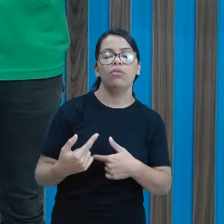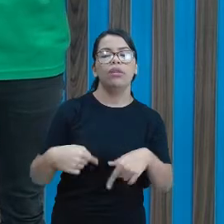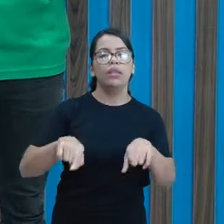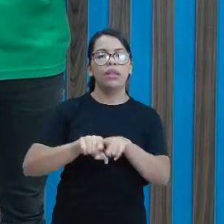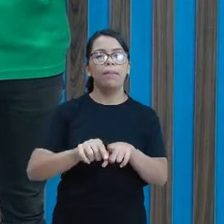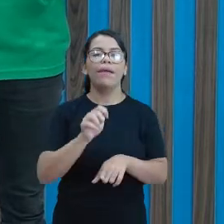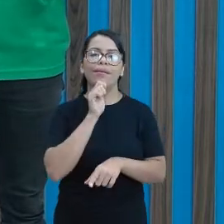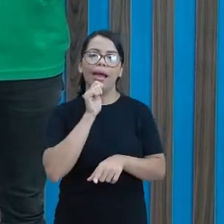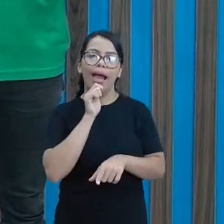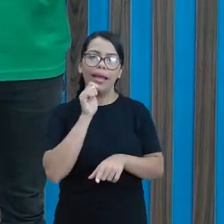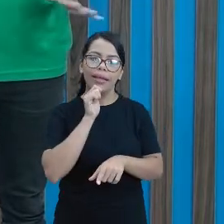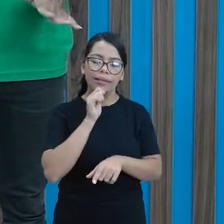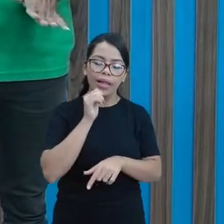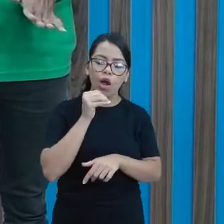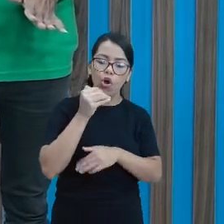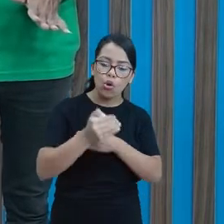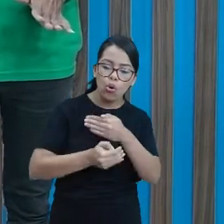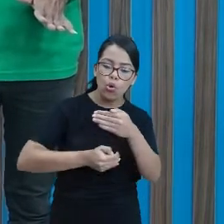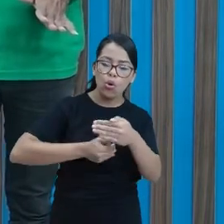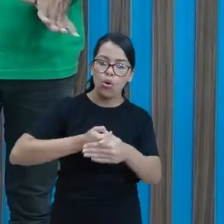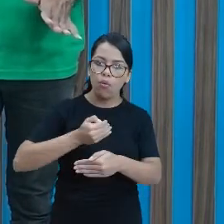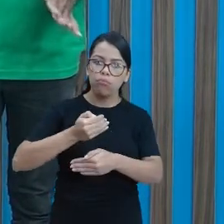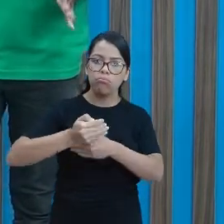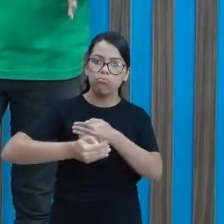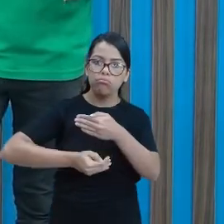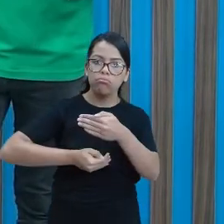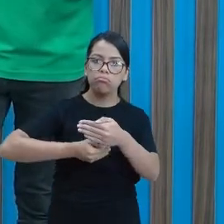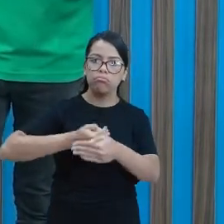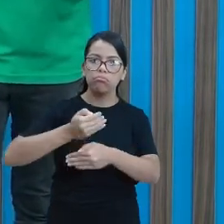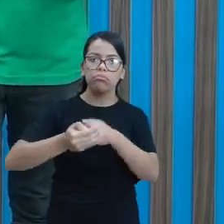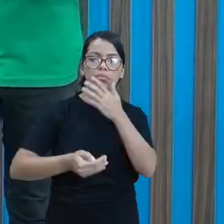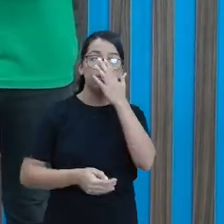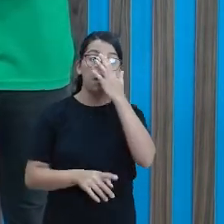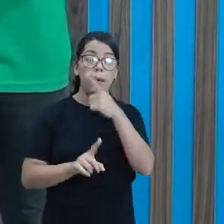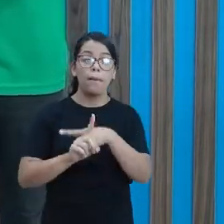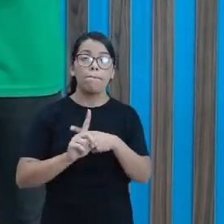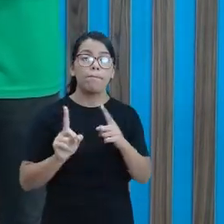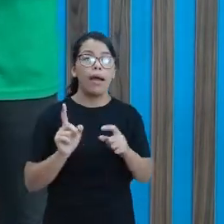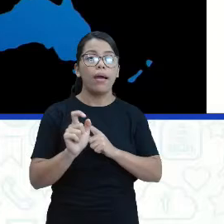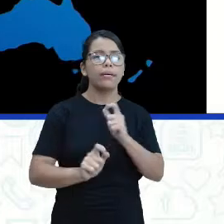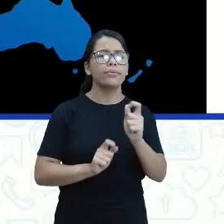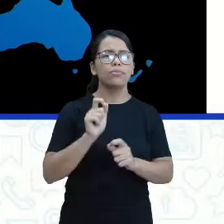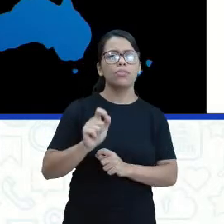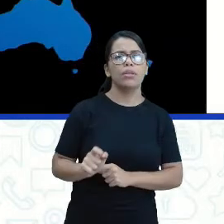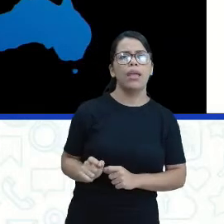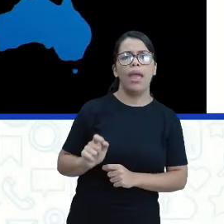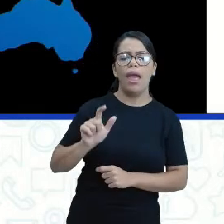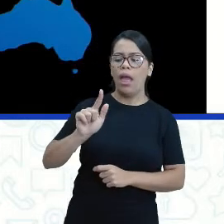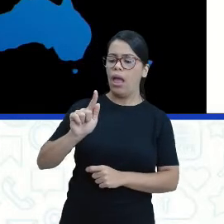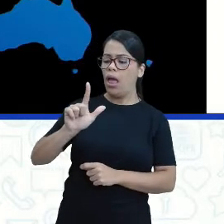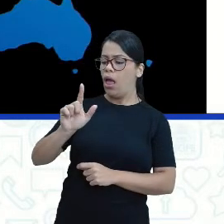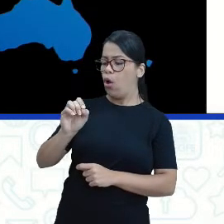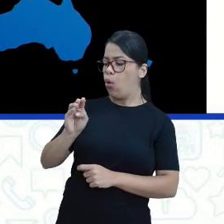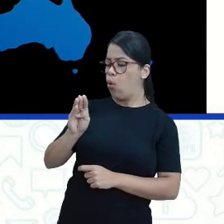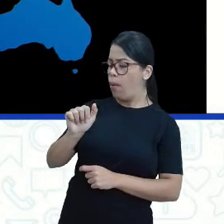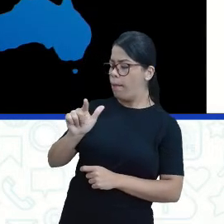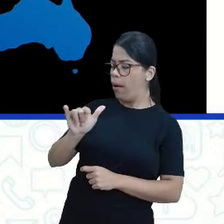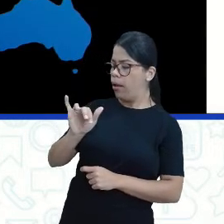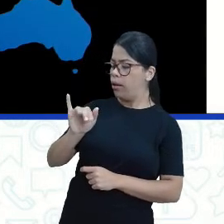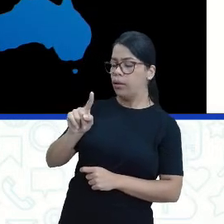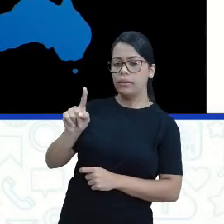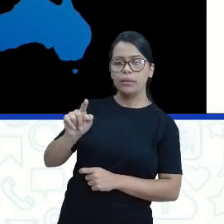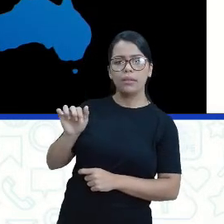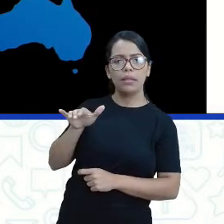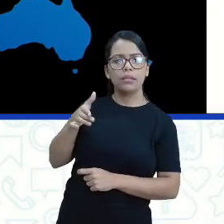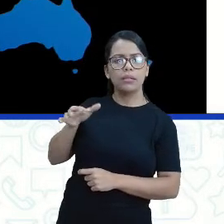existe mais não, tá? Então, vamos embora aqui, ó. Mas o que é finalmente a globalização? O que é